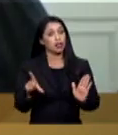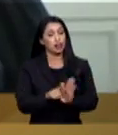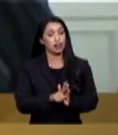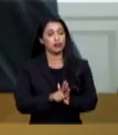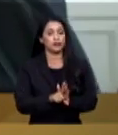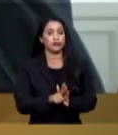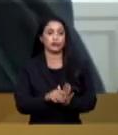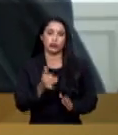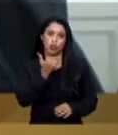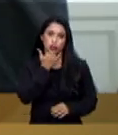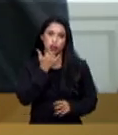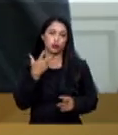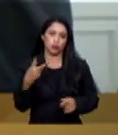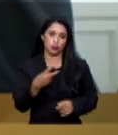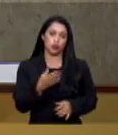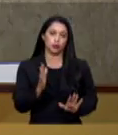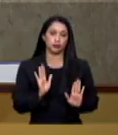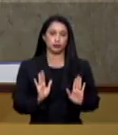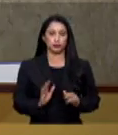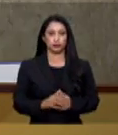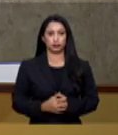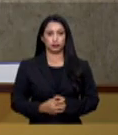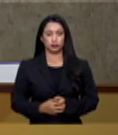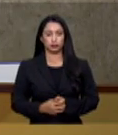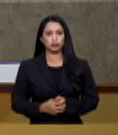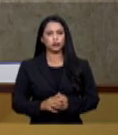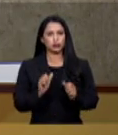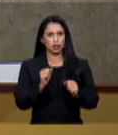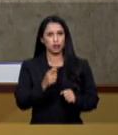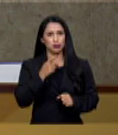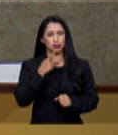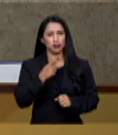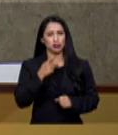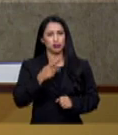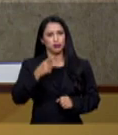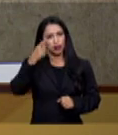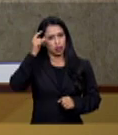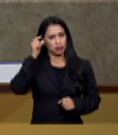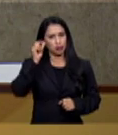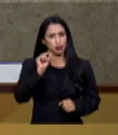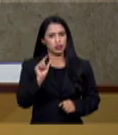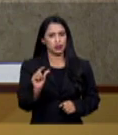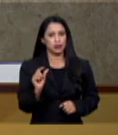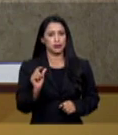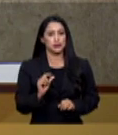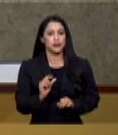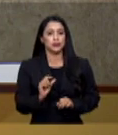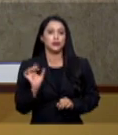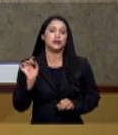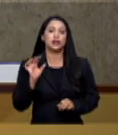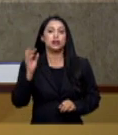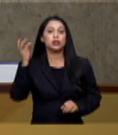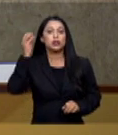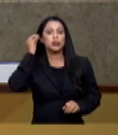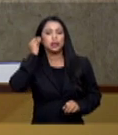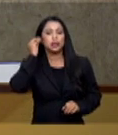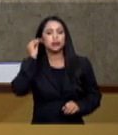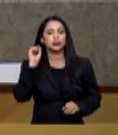Obrigado e desculpe interromper. Se me permite, ministro Luiz Roberto Barroso, apenas para